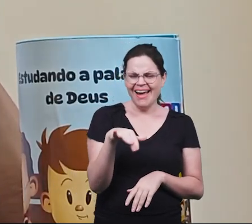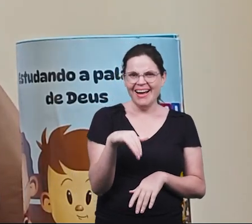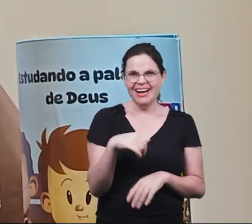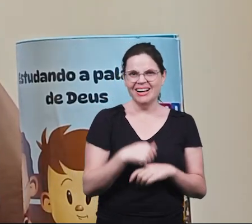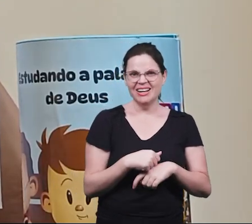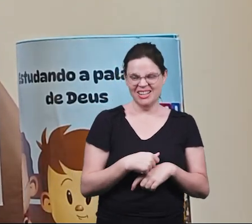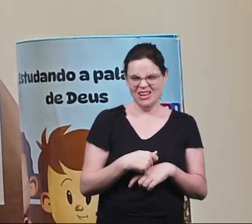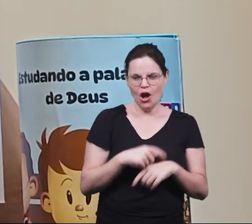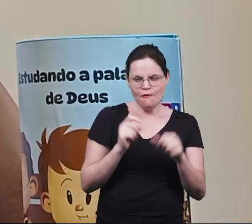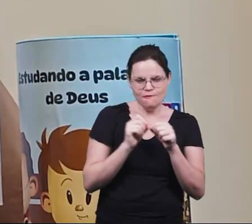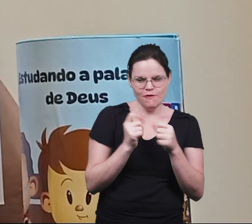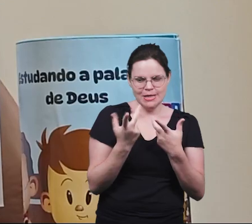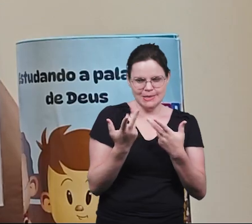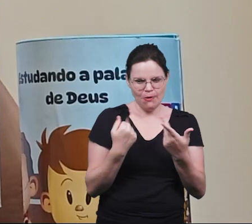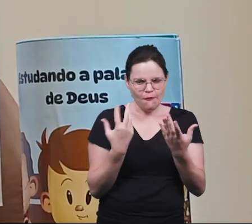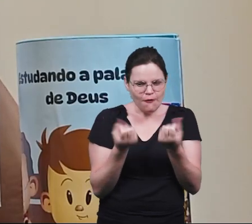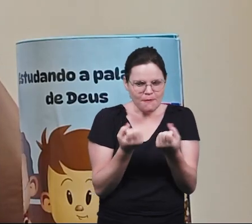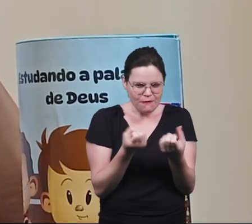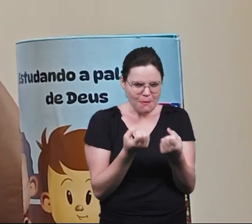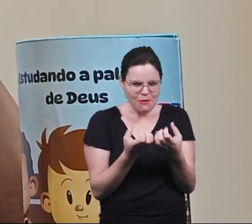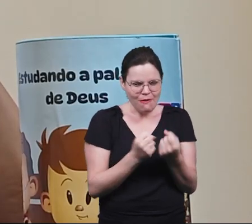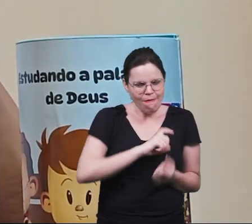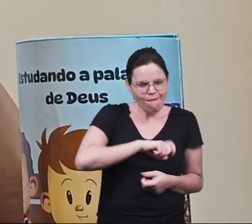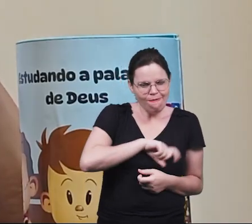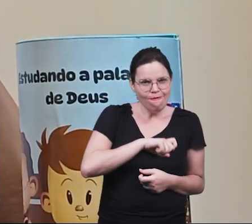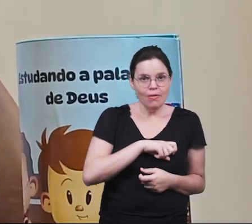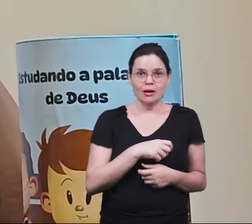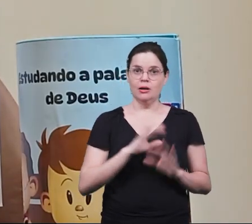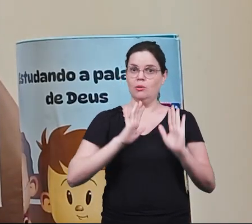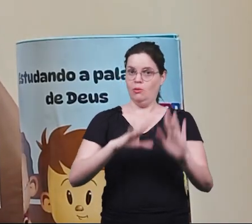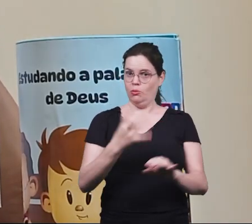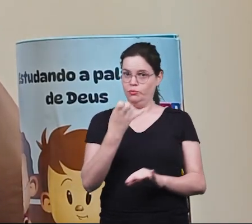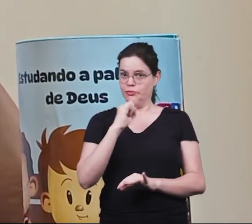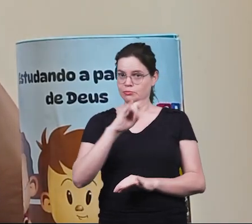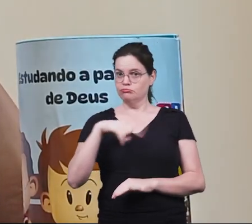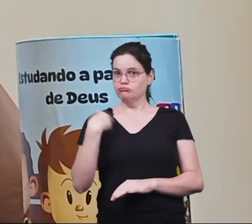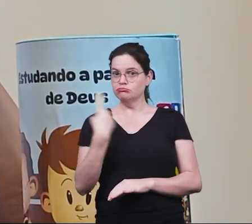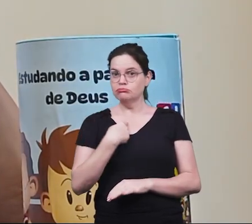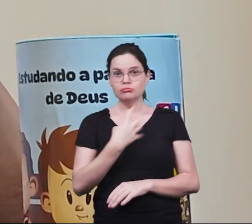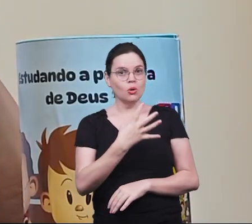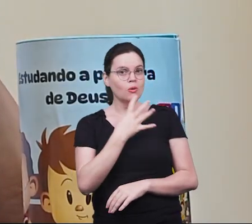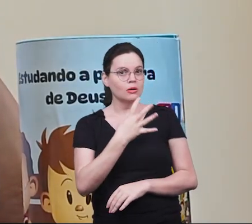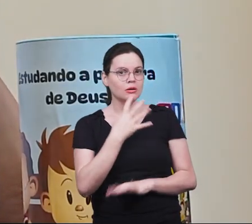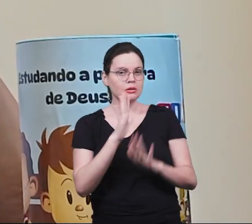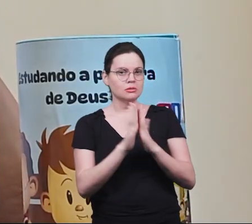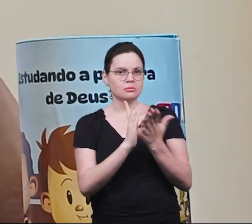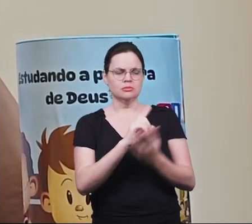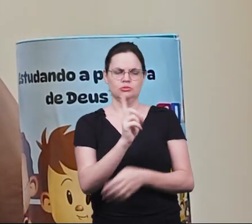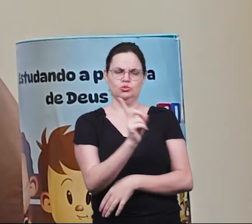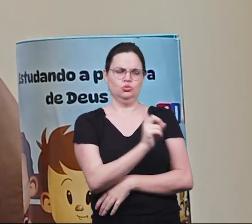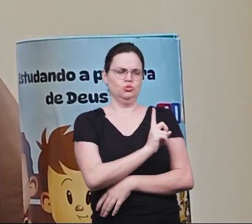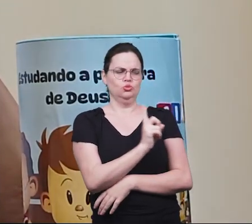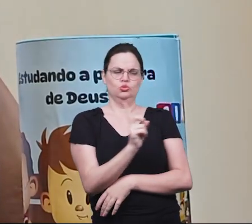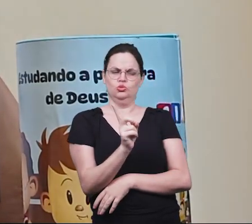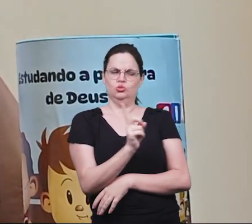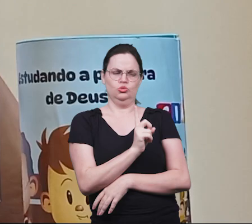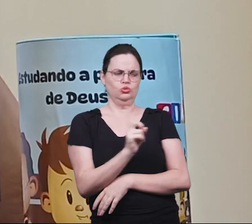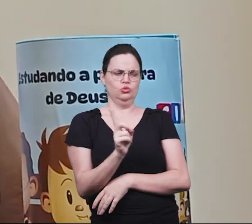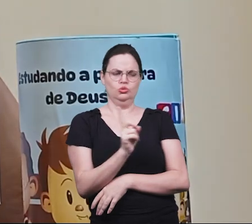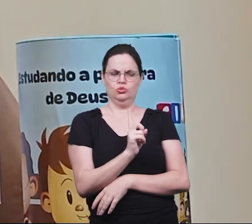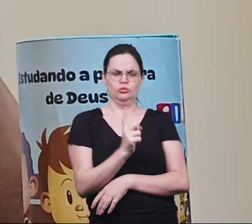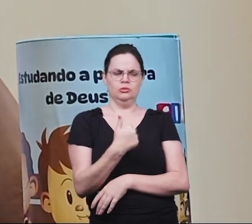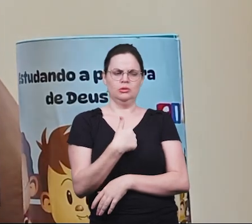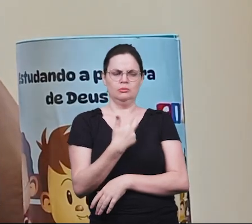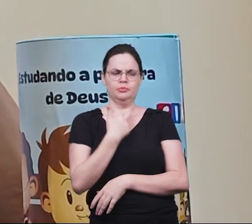olha, faz isso que eu estou te falando. Se nós conhecemos a palavra, nós vamos falar, olha, eu não vou